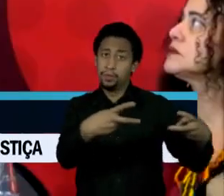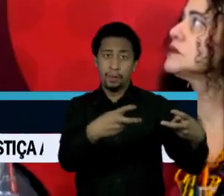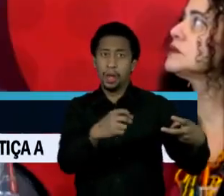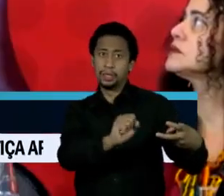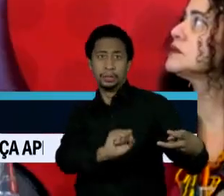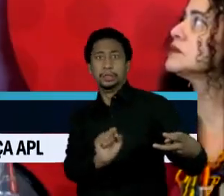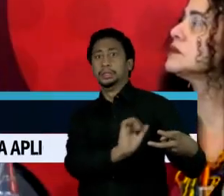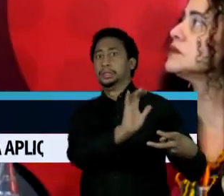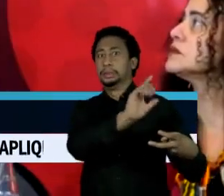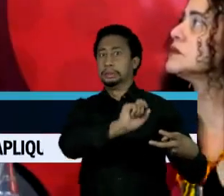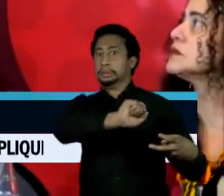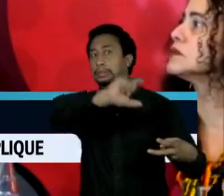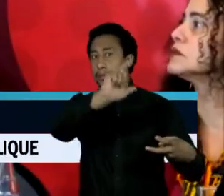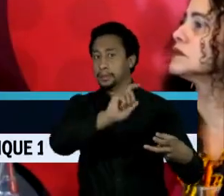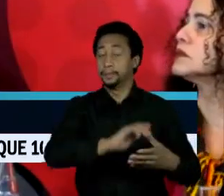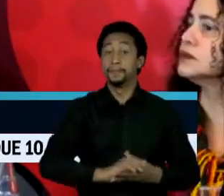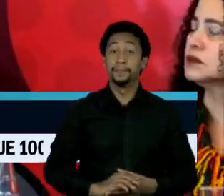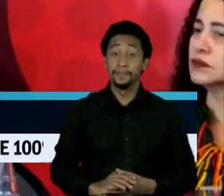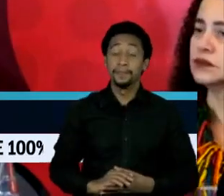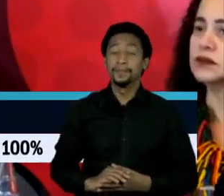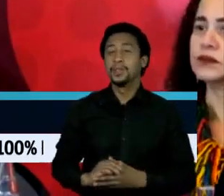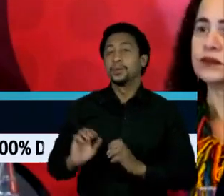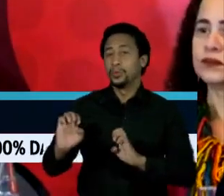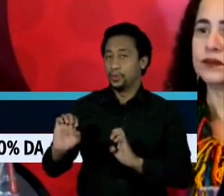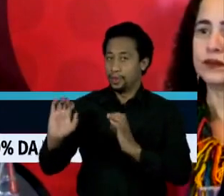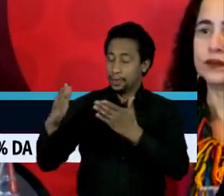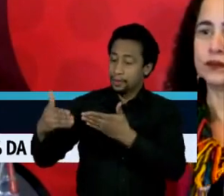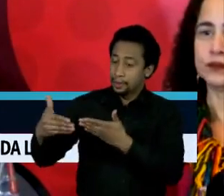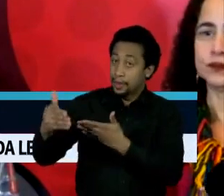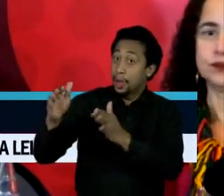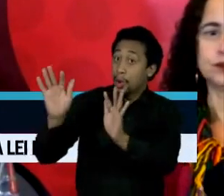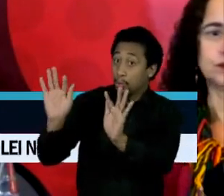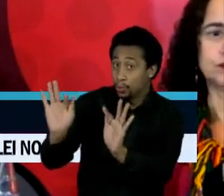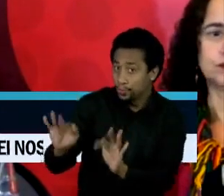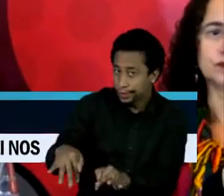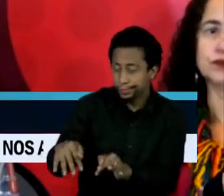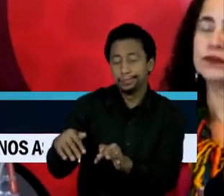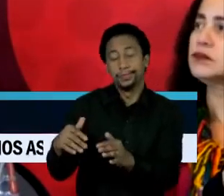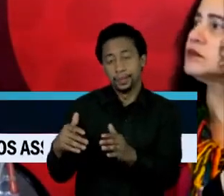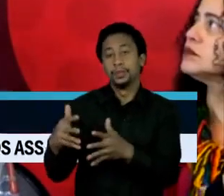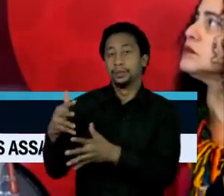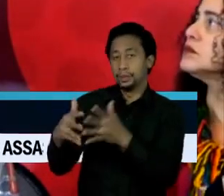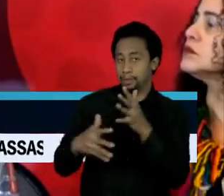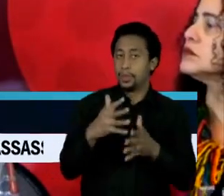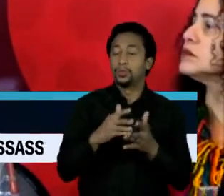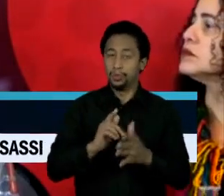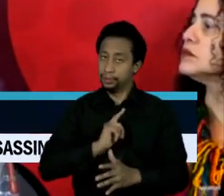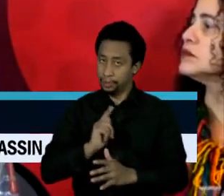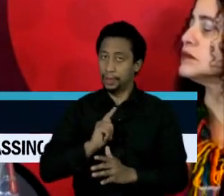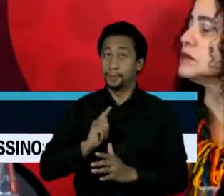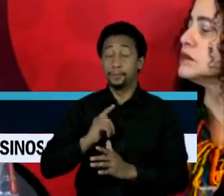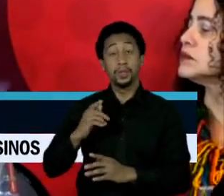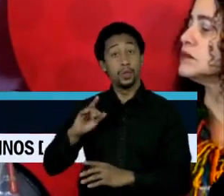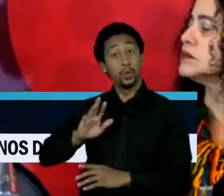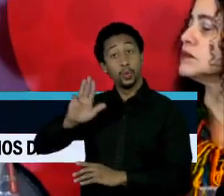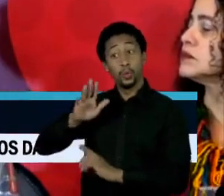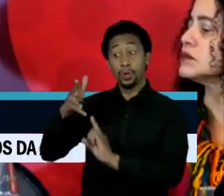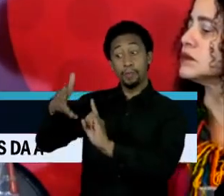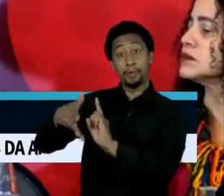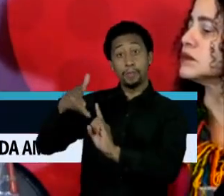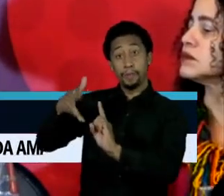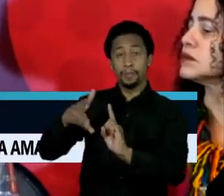exorbitante. Já no final do evento, uma nova interrupção. Durante o encerramento do discurso de Lula, seguranças